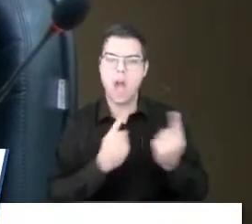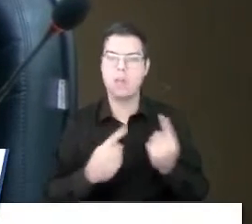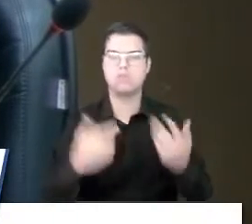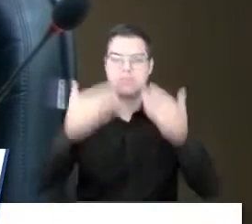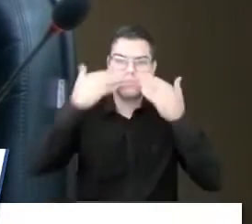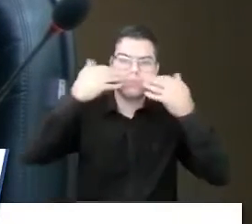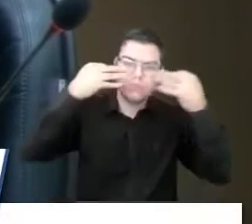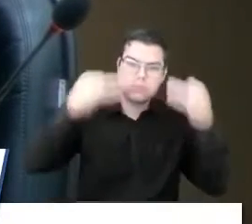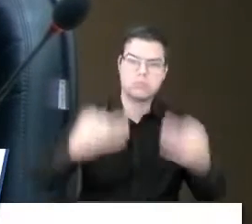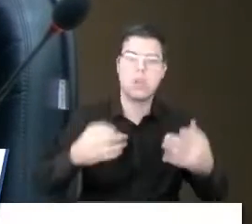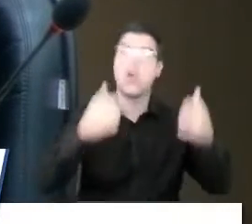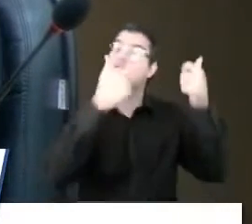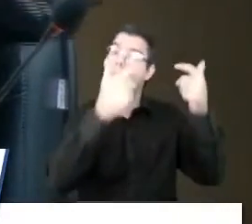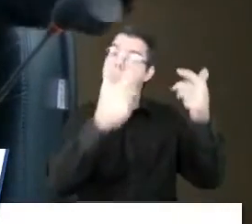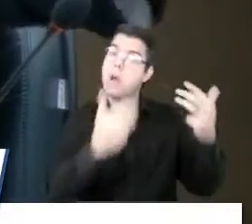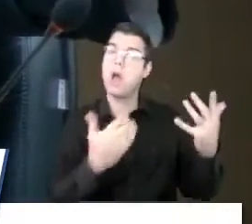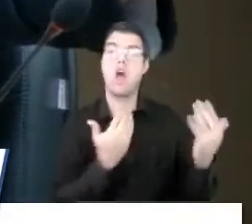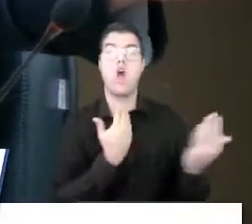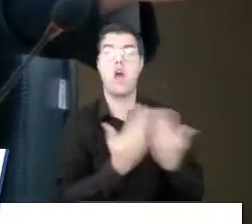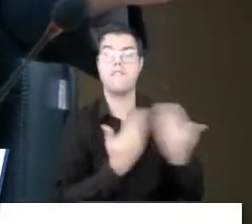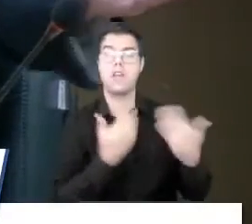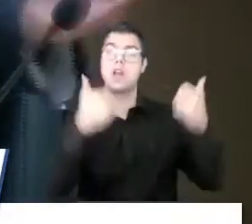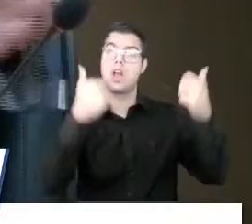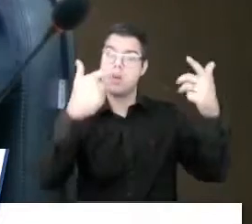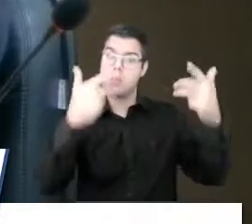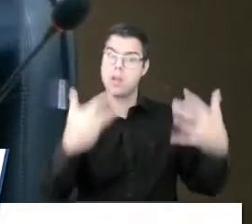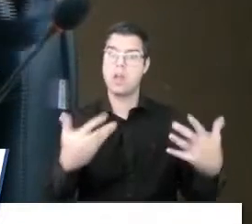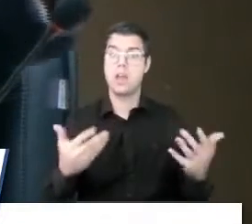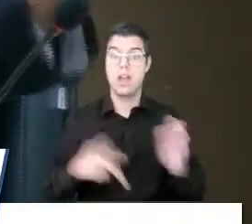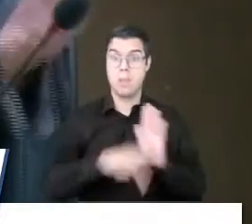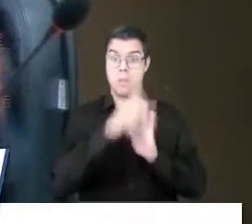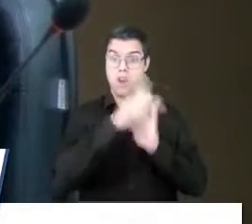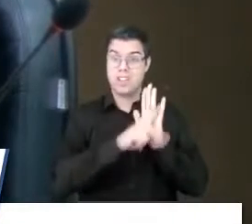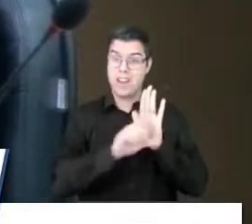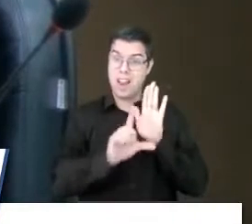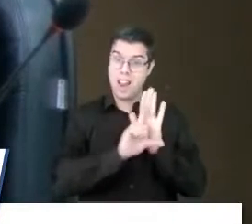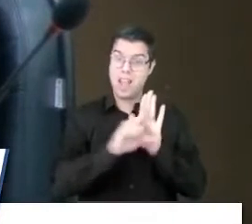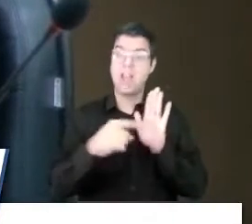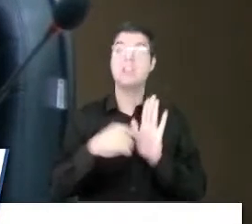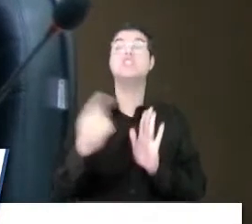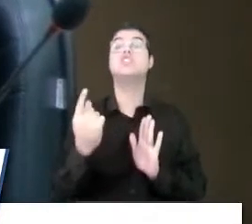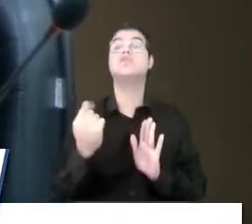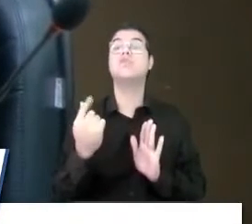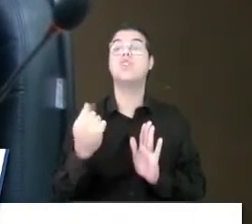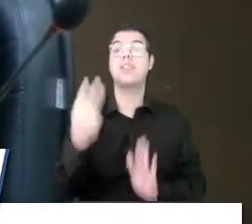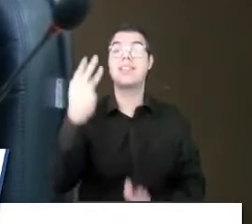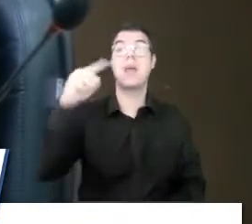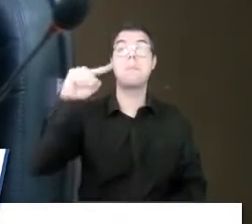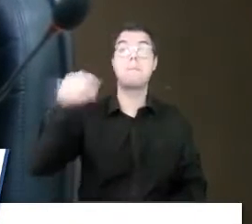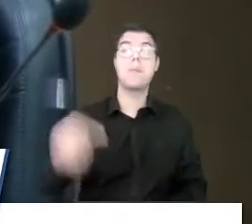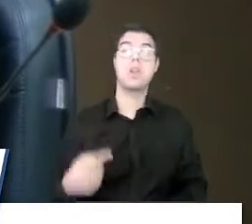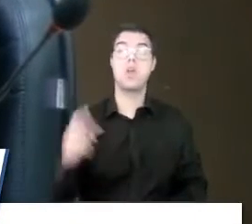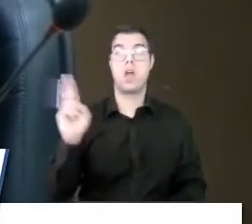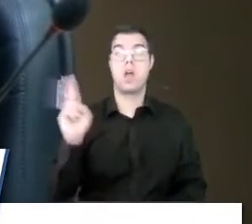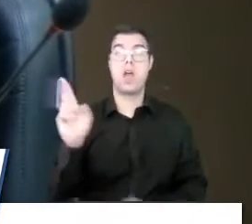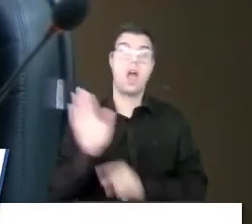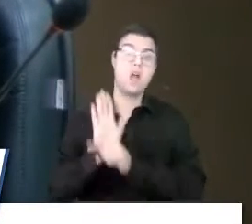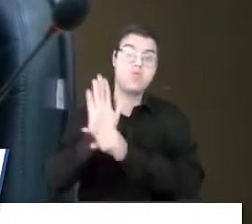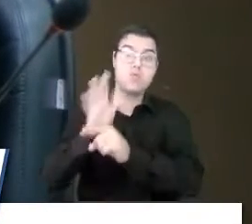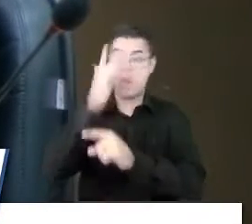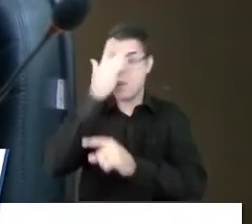ter explicações. Nós estamos tratando aqui um projeto de mais de 3 milhões de reais e que vai mexer com a vida de muita